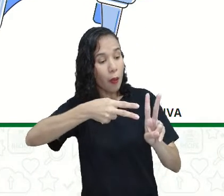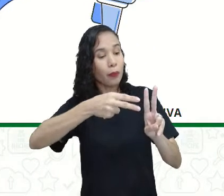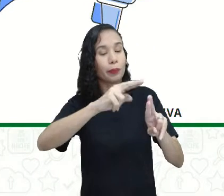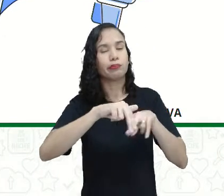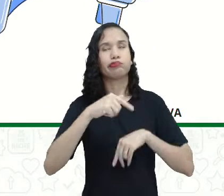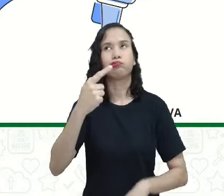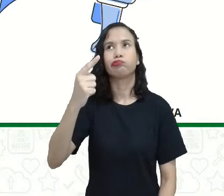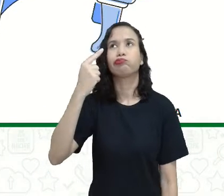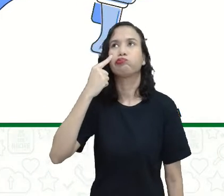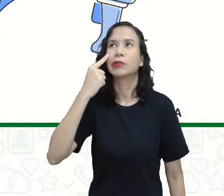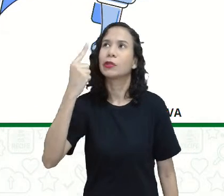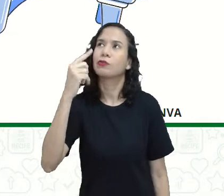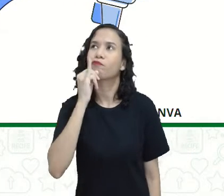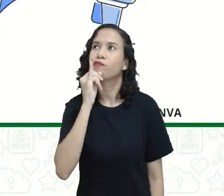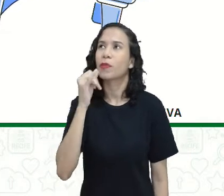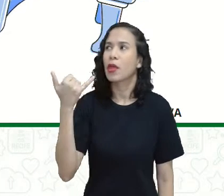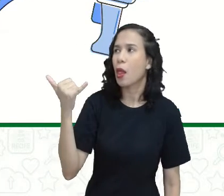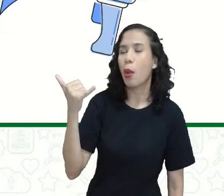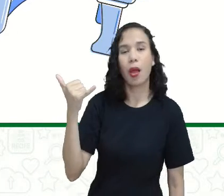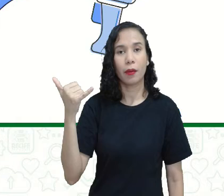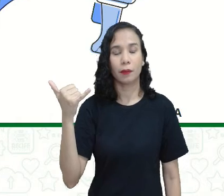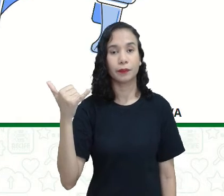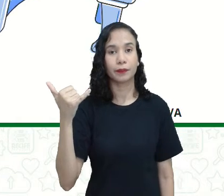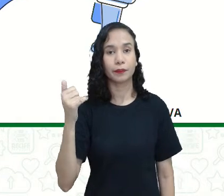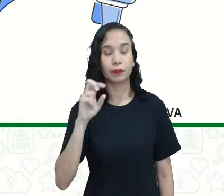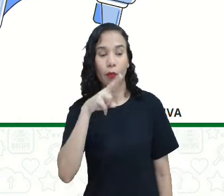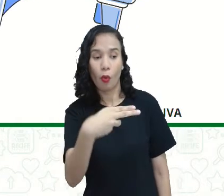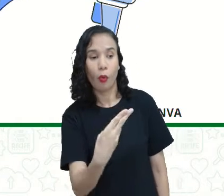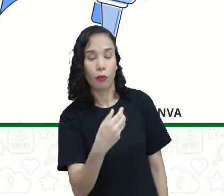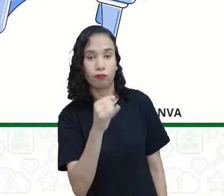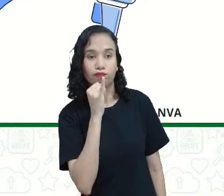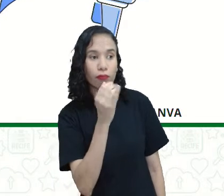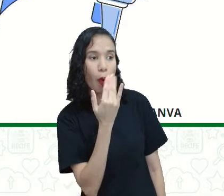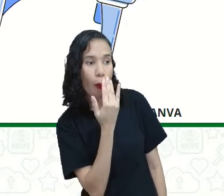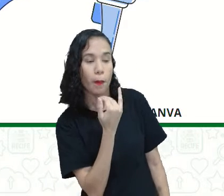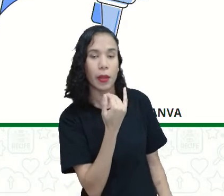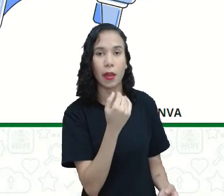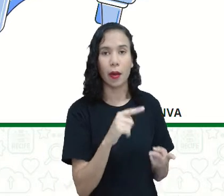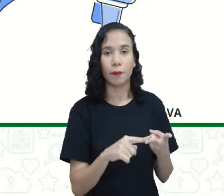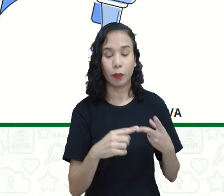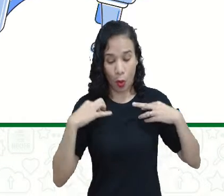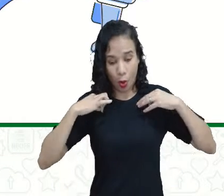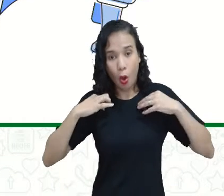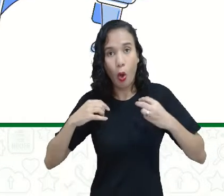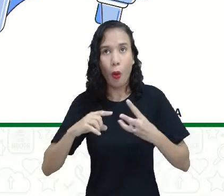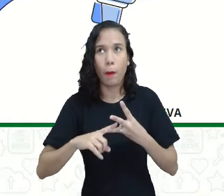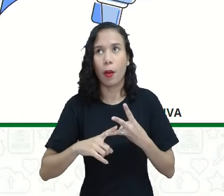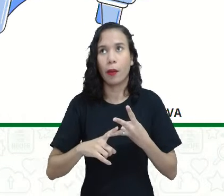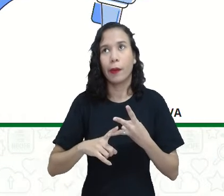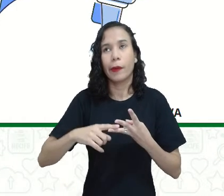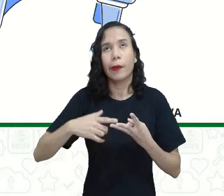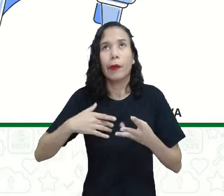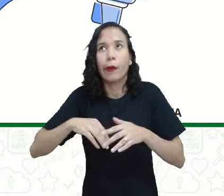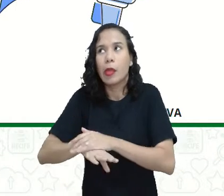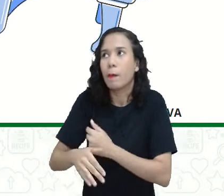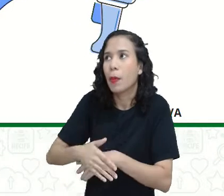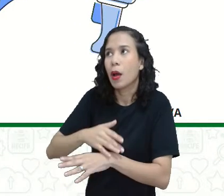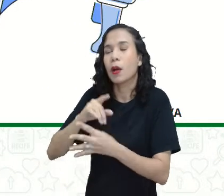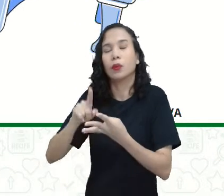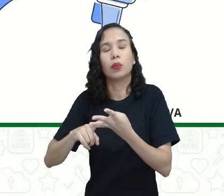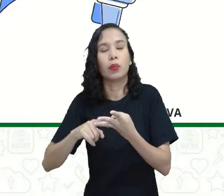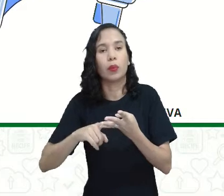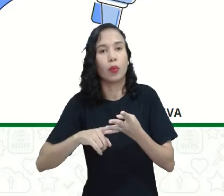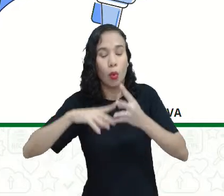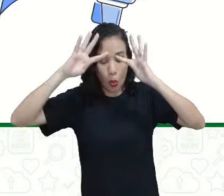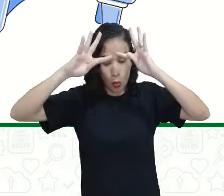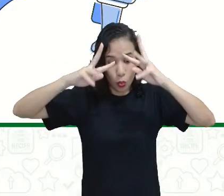Então, se você pensar, por exemplo, no celular, se você pensar, por exemplo, no alimento, na roupa, vestuário, calçado.